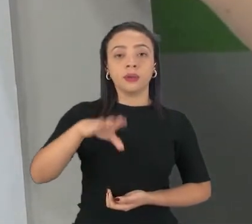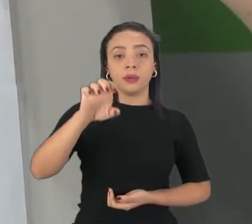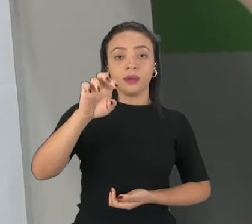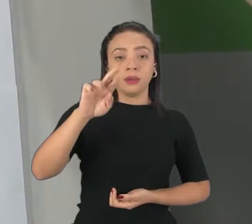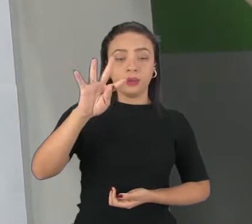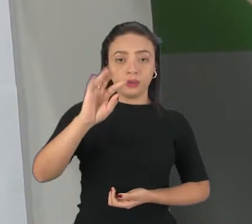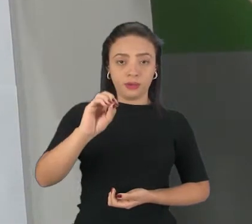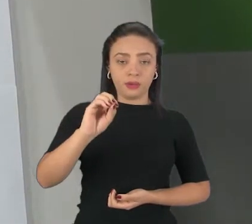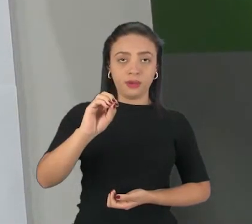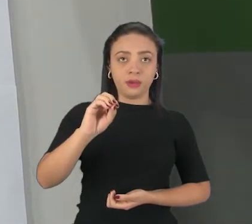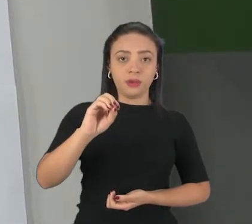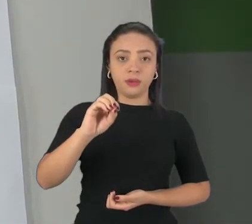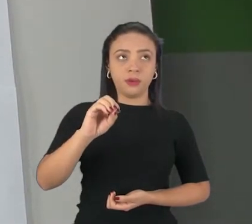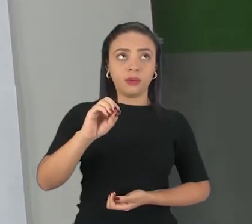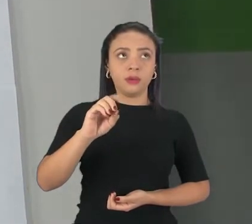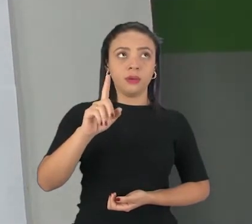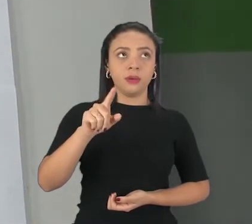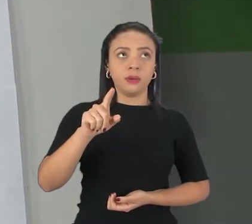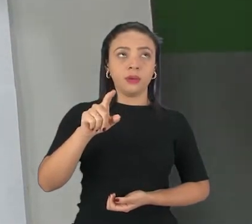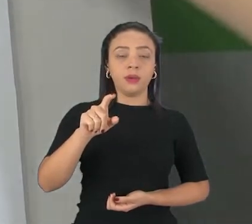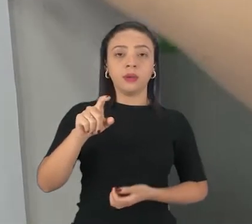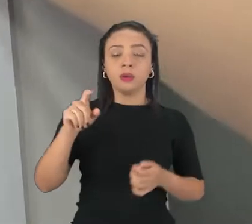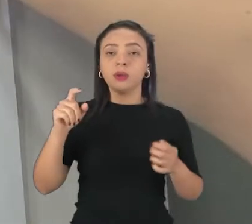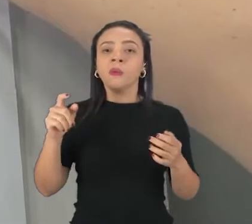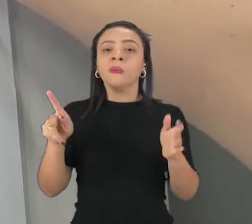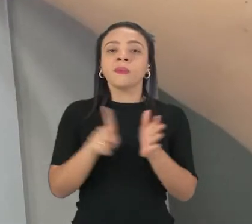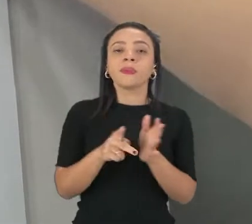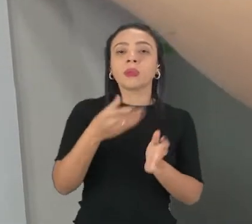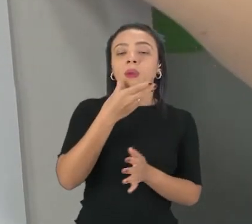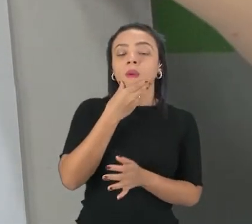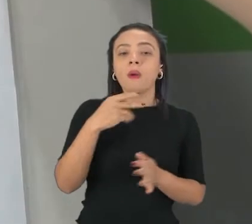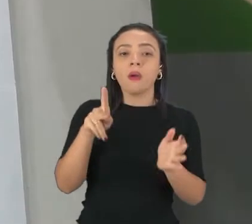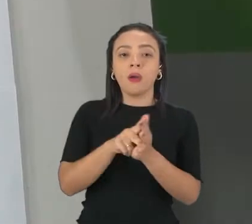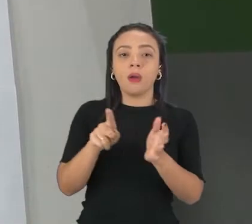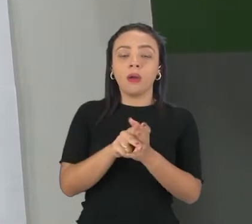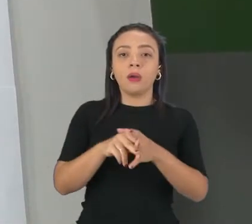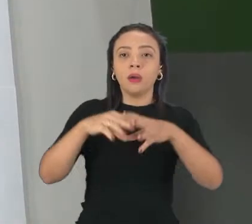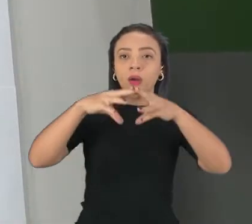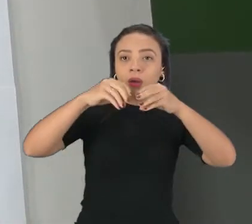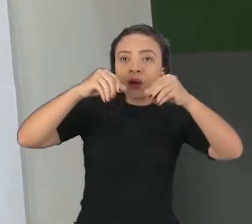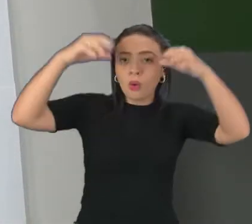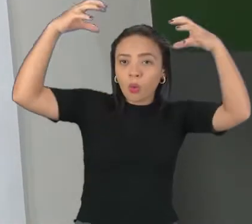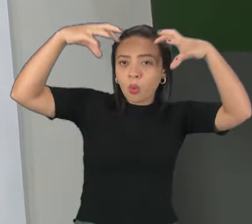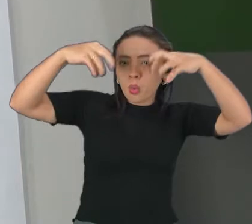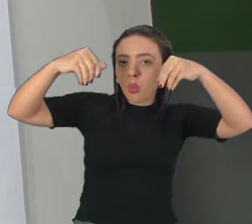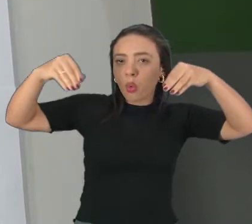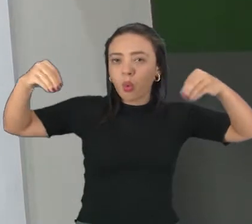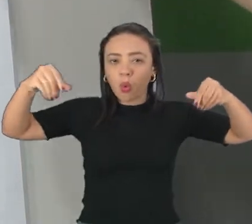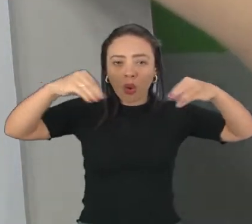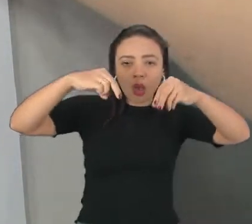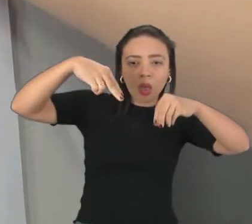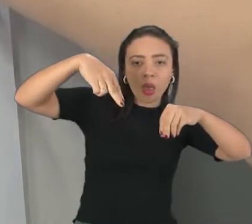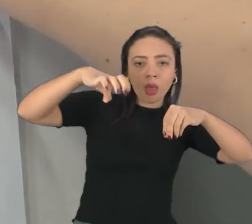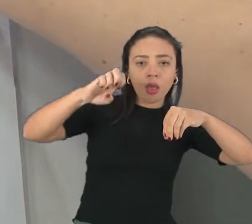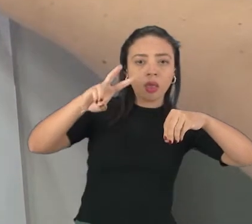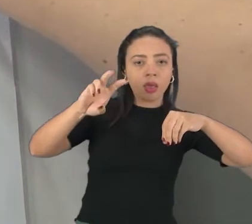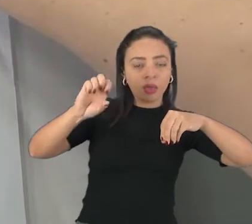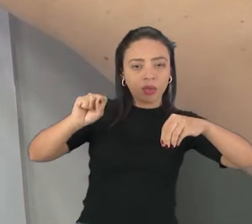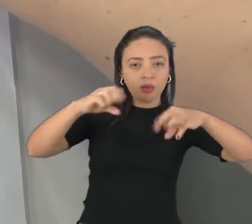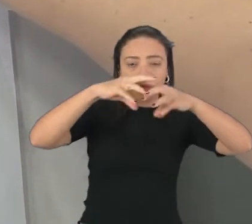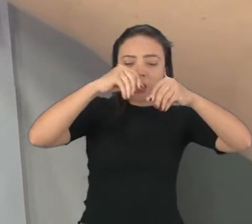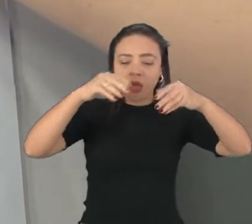Beto era um abominável homem das neves. Ele gostava tanto das montanhas nevadas quanto